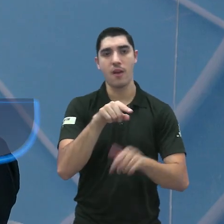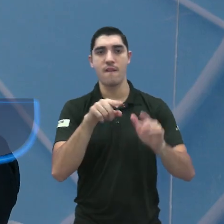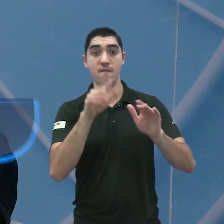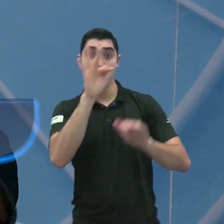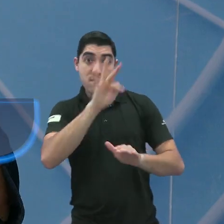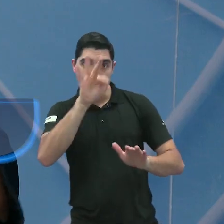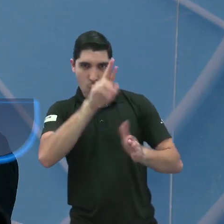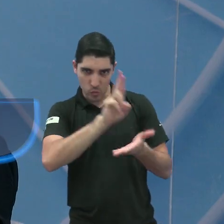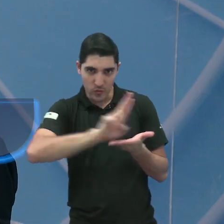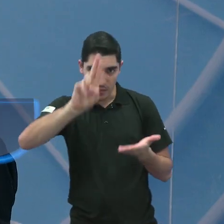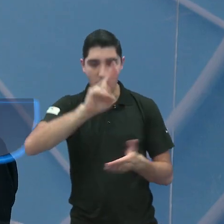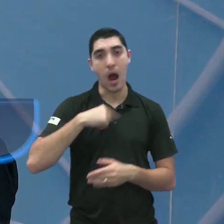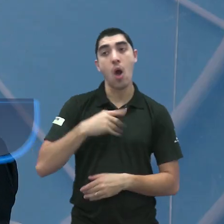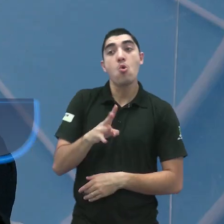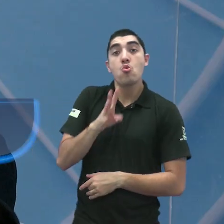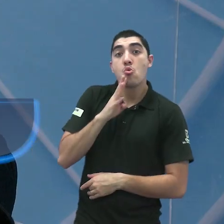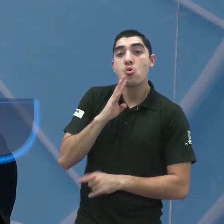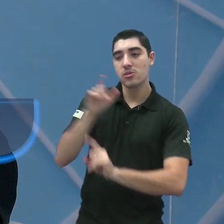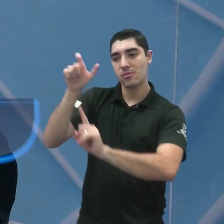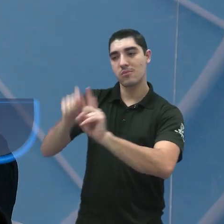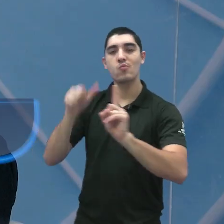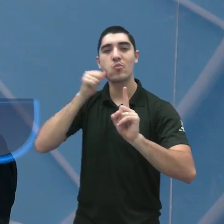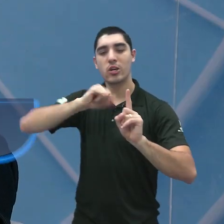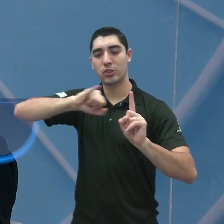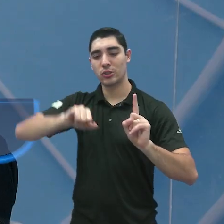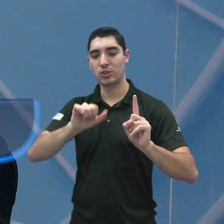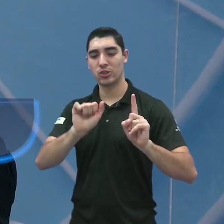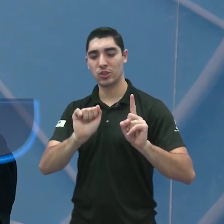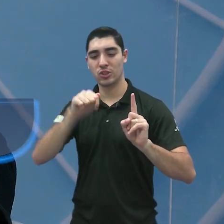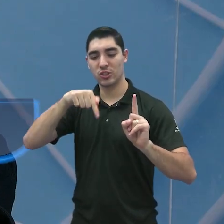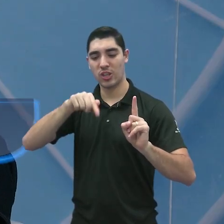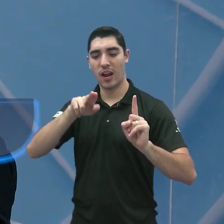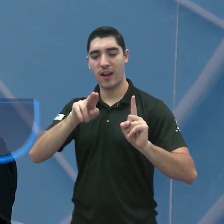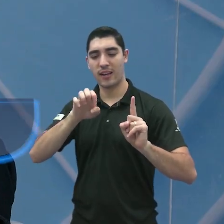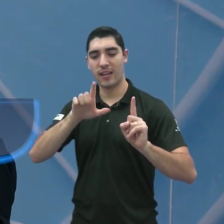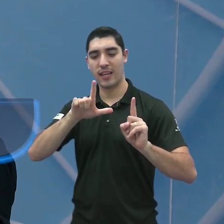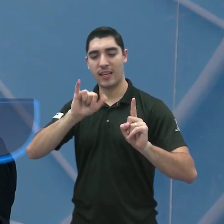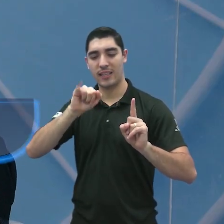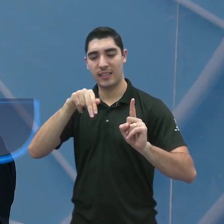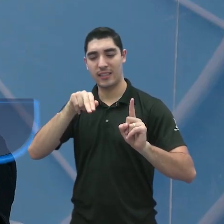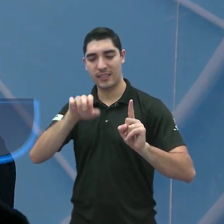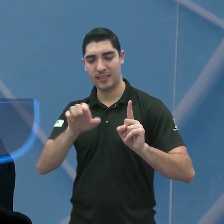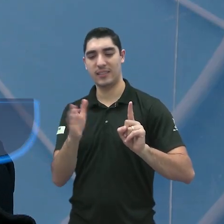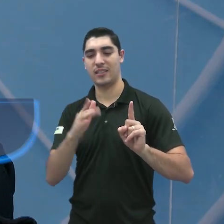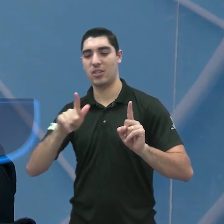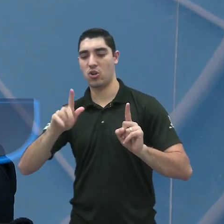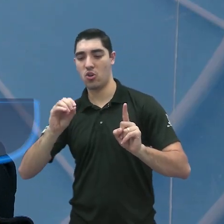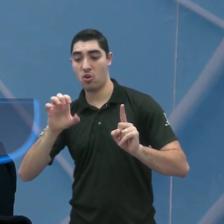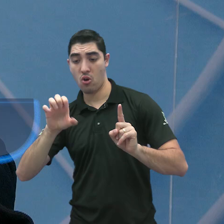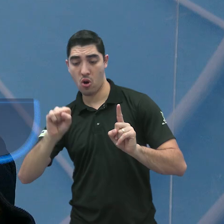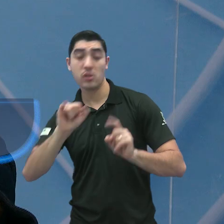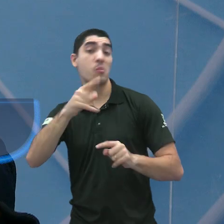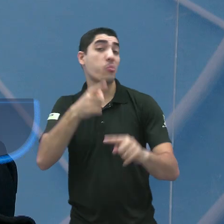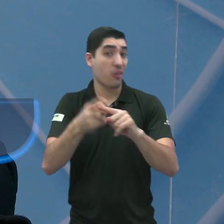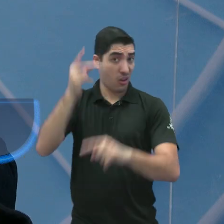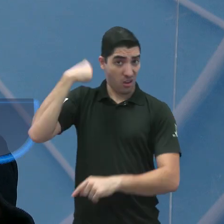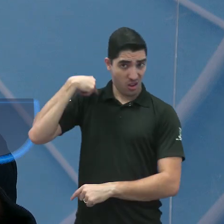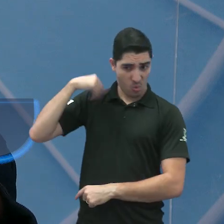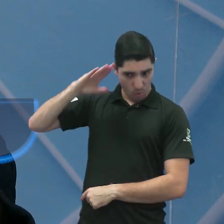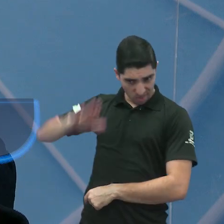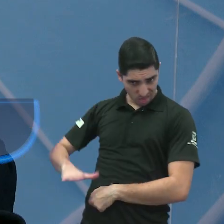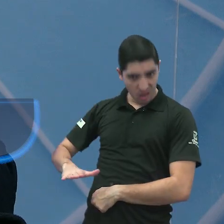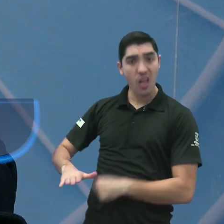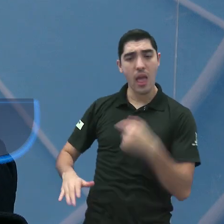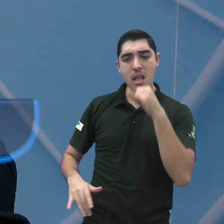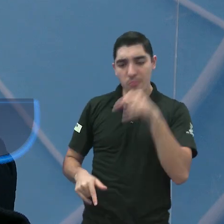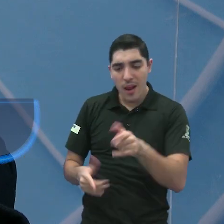Góes por conta da pandemia, que eu comecei a descobrir a ciência, porque nos meus livros de ciência, quando eu era criança,